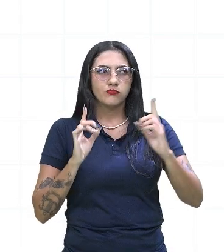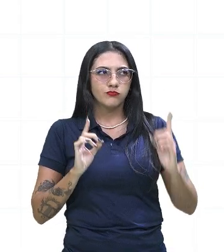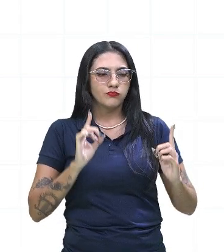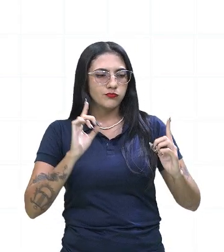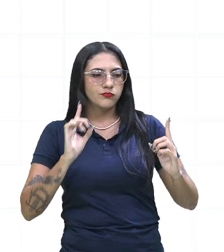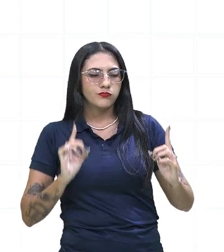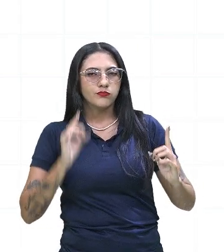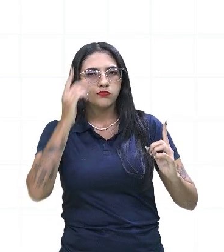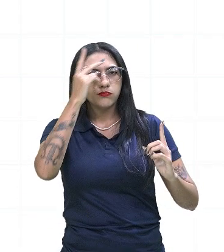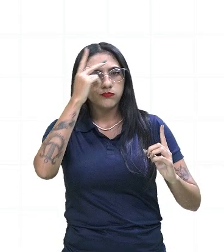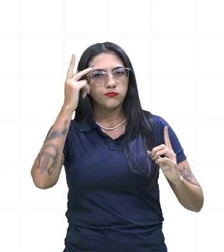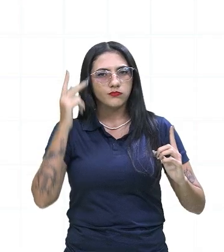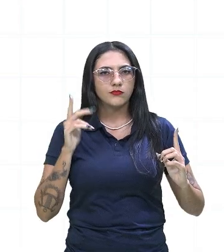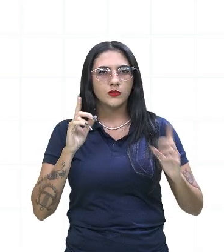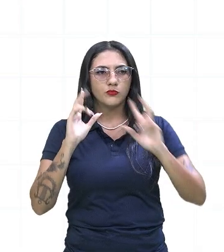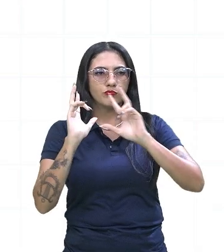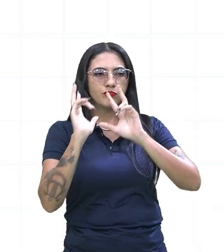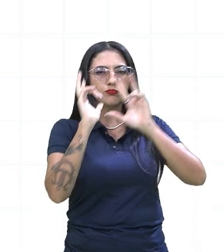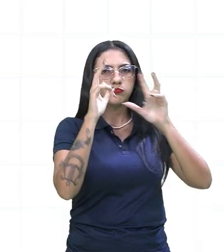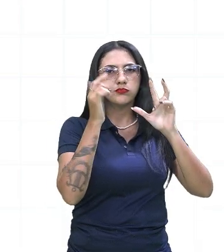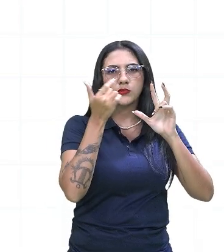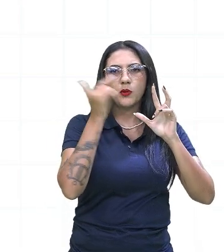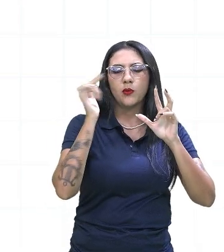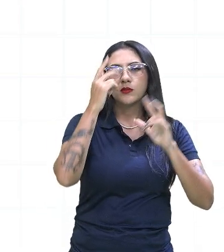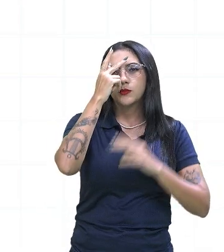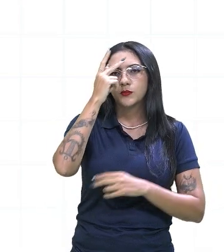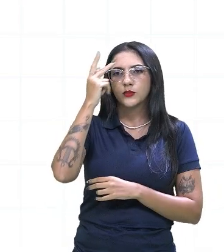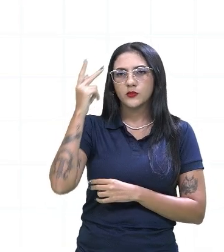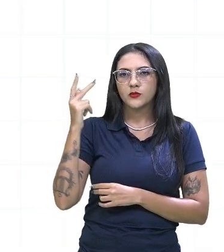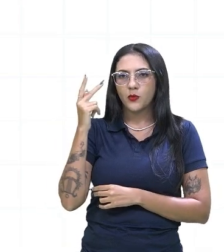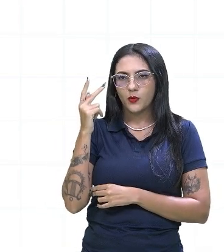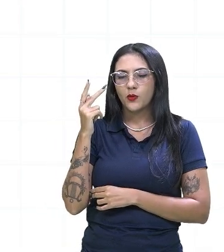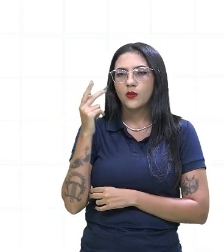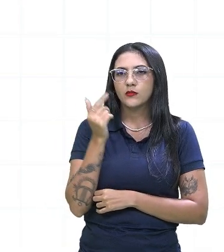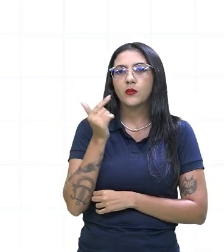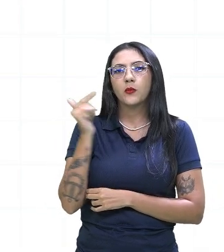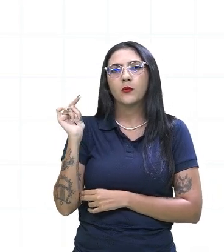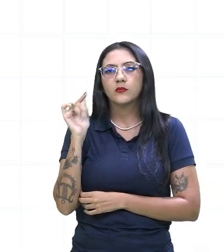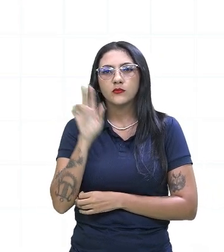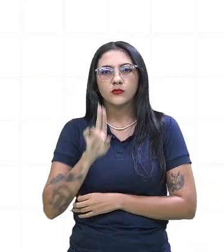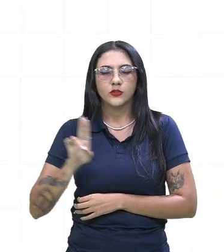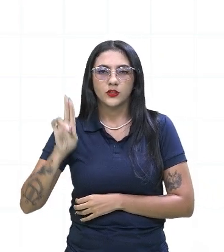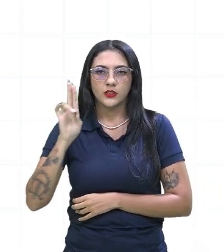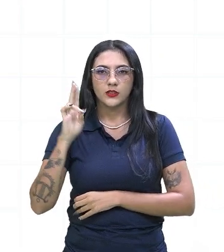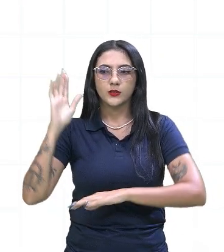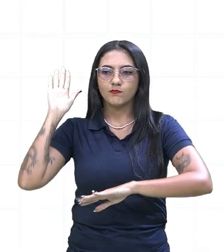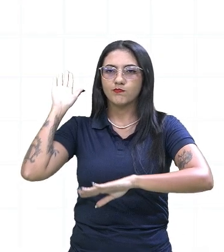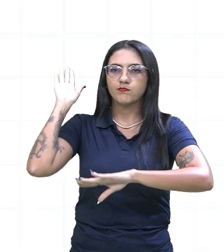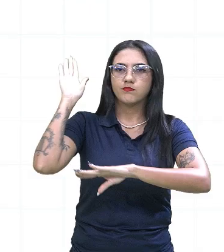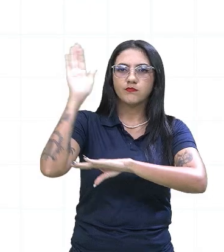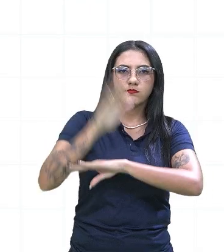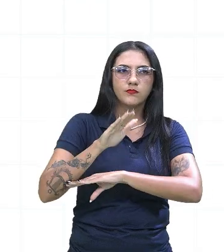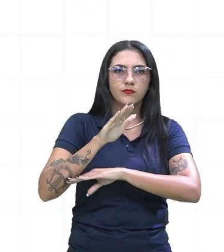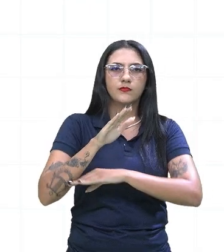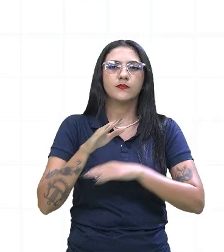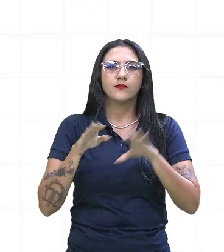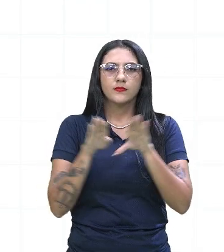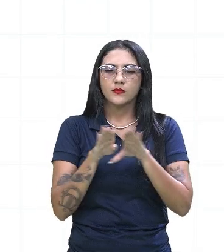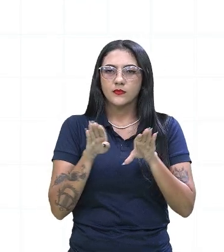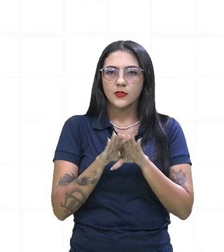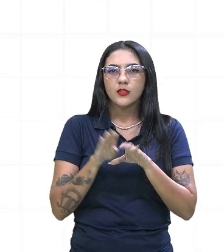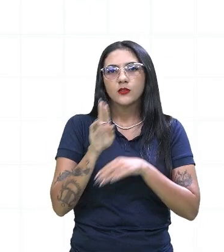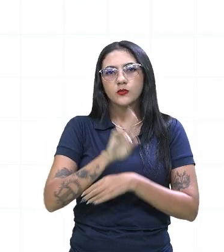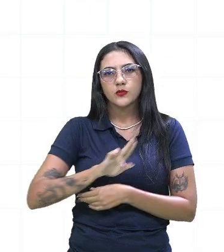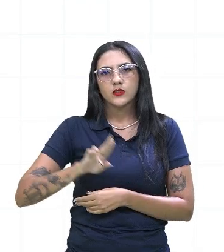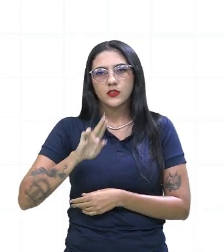alto, de tal forma que venha logo em seguida o próximo fundamento, que é o ataque, que é também chamado